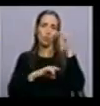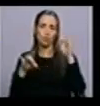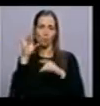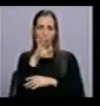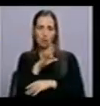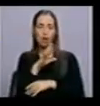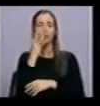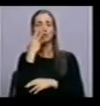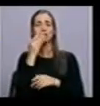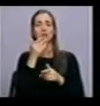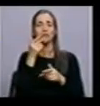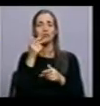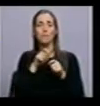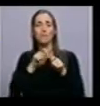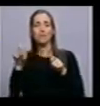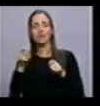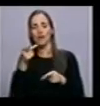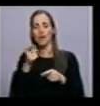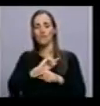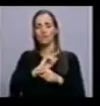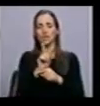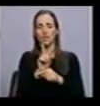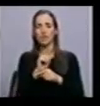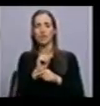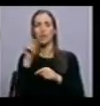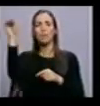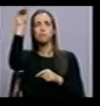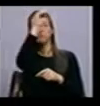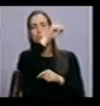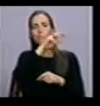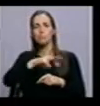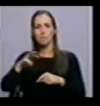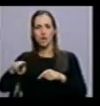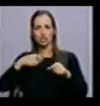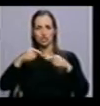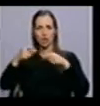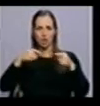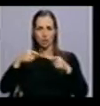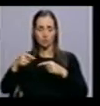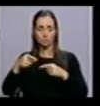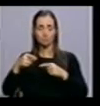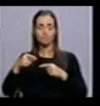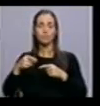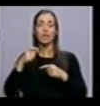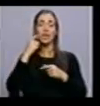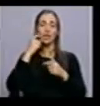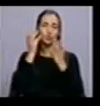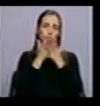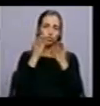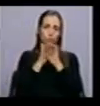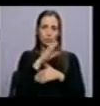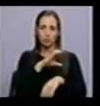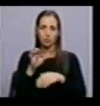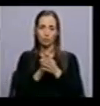tenta medir a velocidade e a posição de milhares de milhões de estrelas que existem à nossa volta. E os astrónomos pegaram então